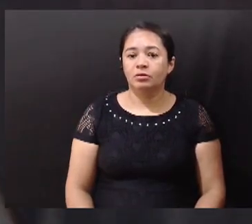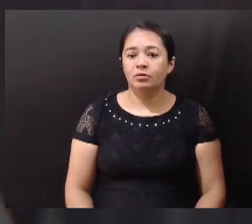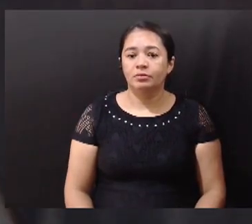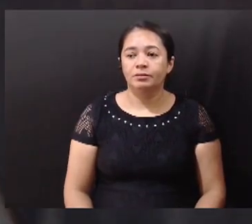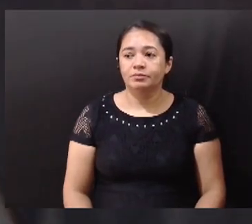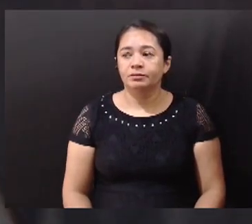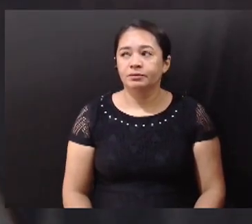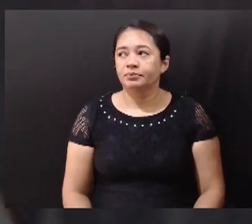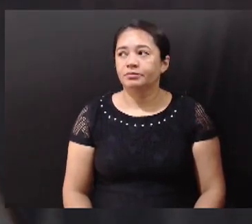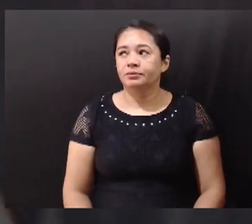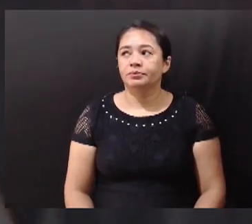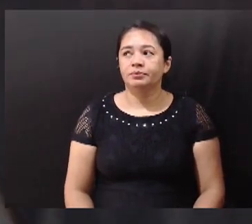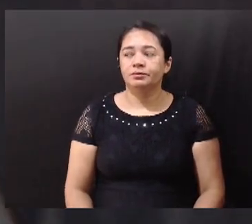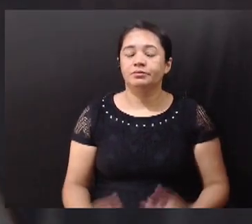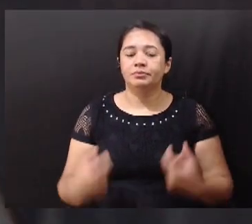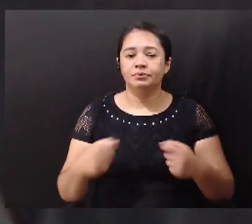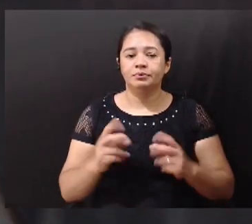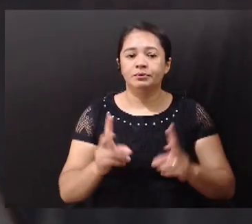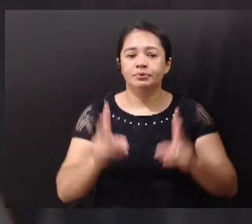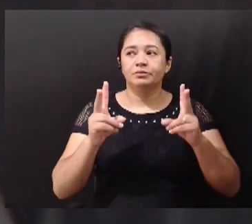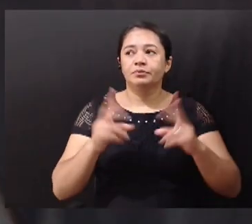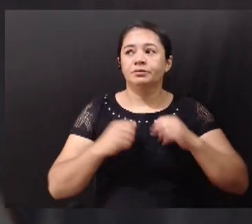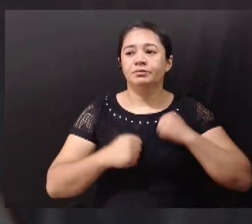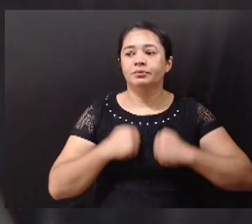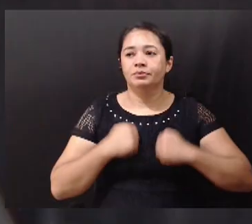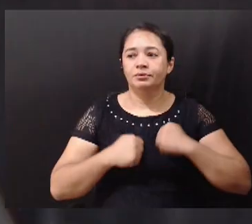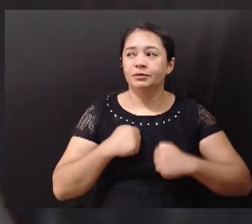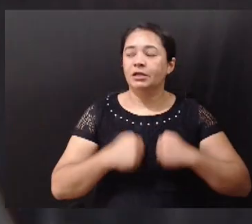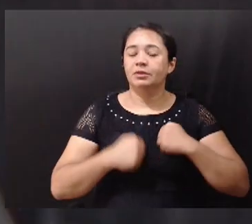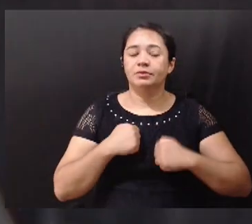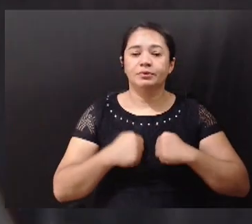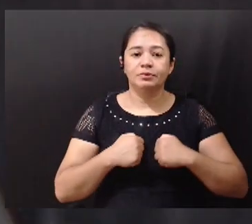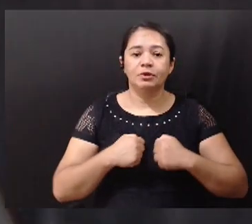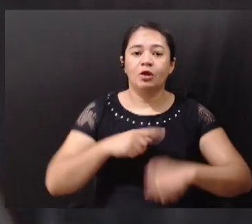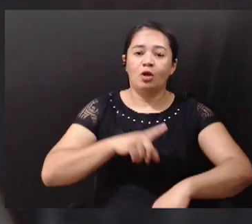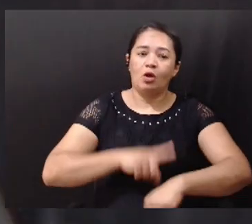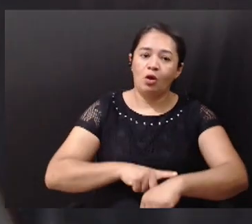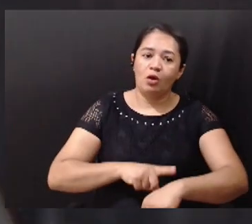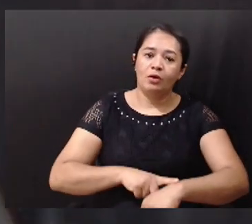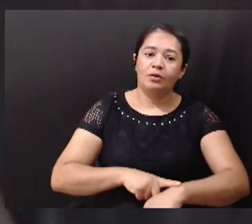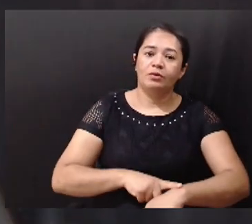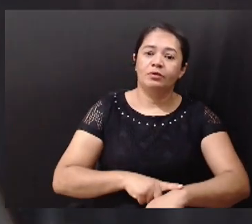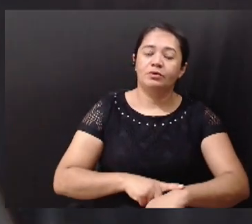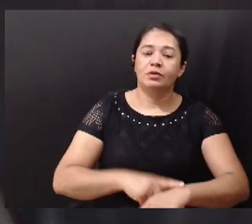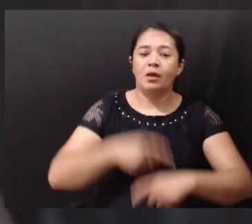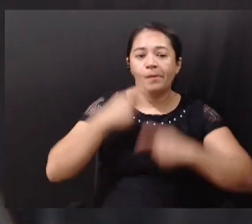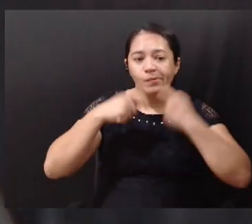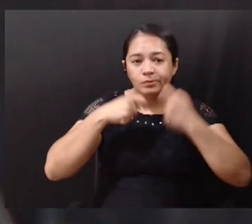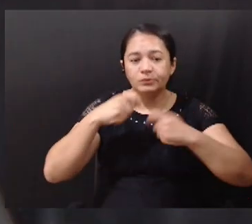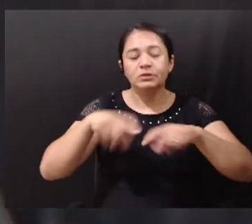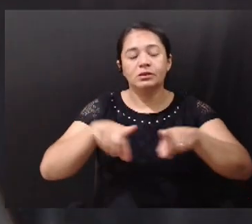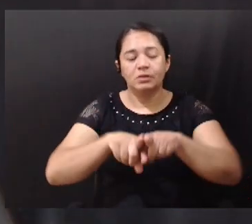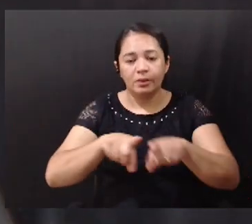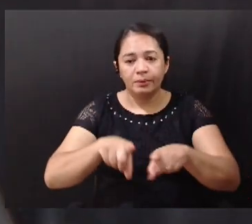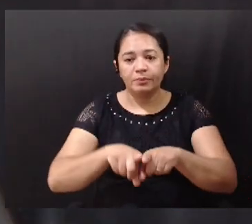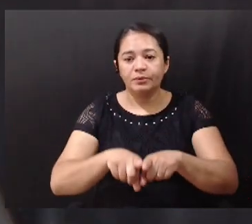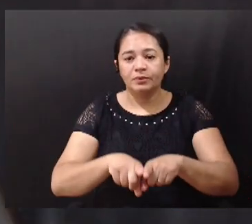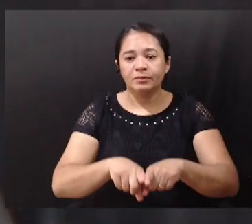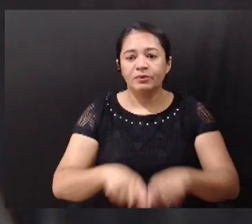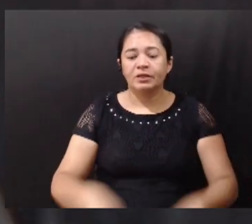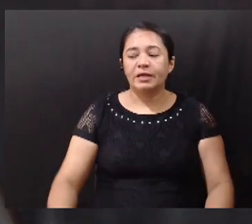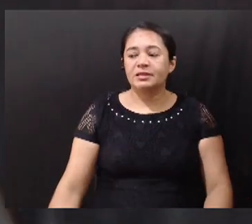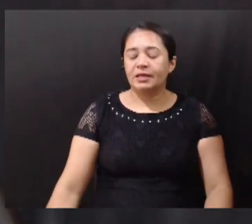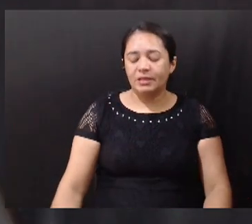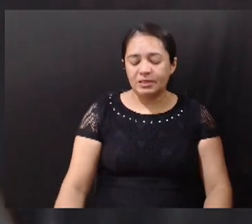ela precisa continuar tomando banho, que ela precisa ter o horário de dormir e fazer as refeições. Então, a rotina é a primeira coisa